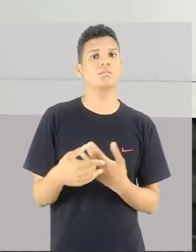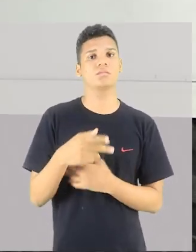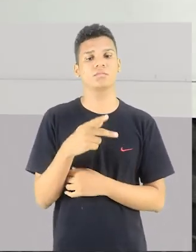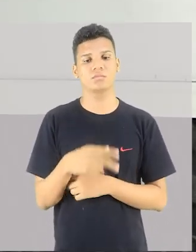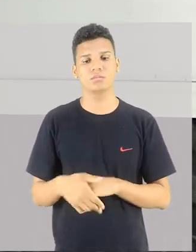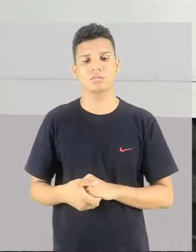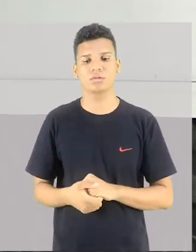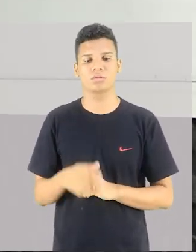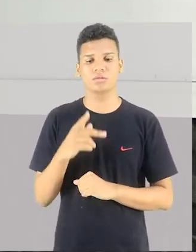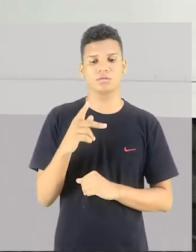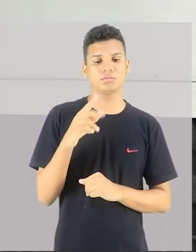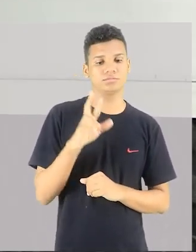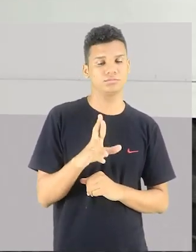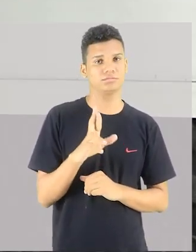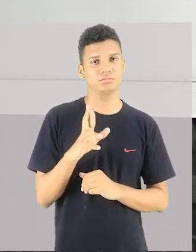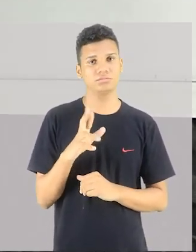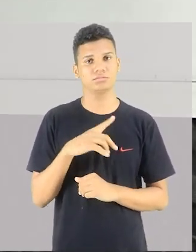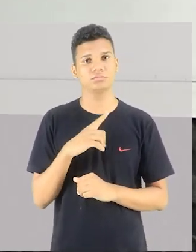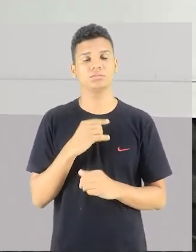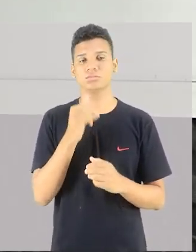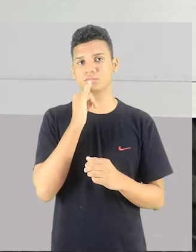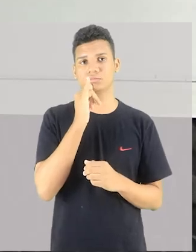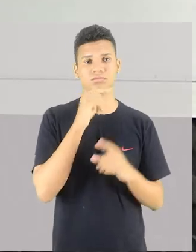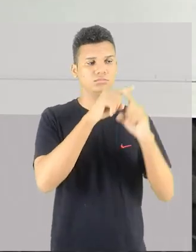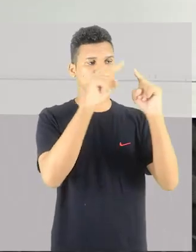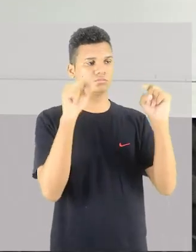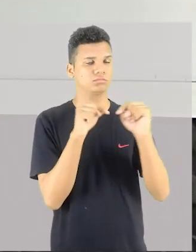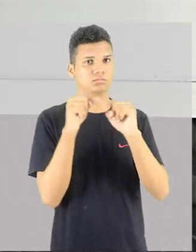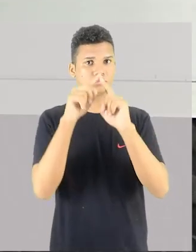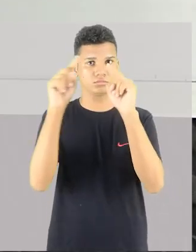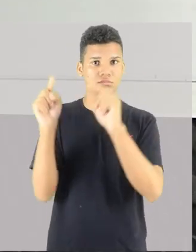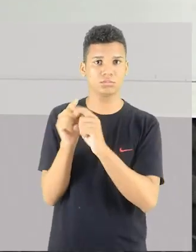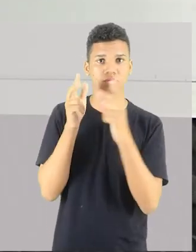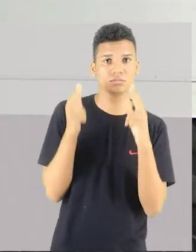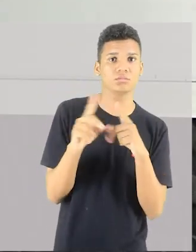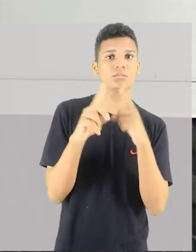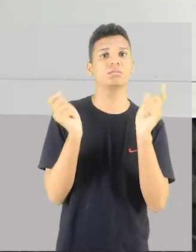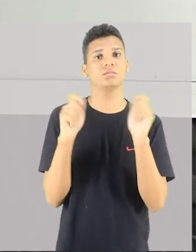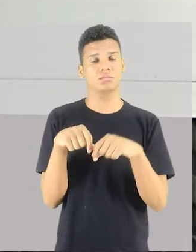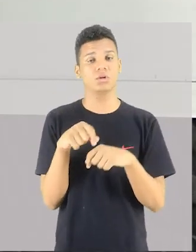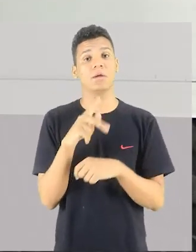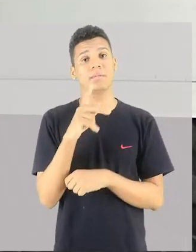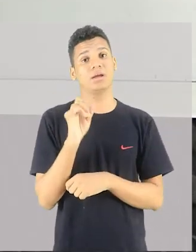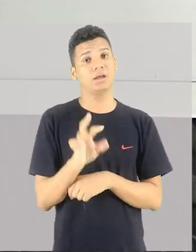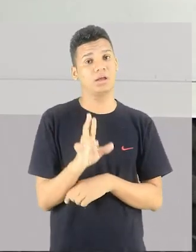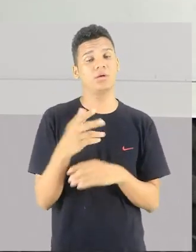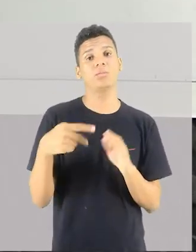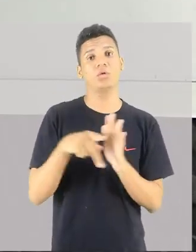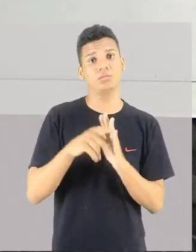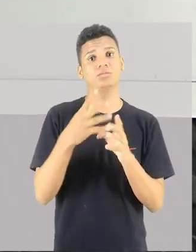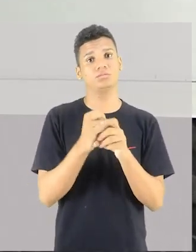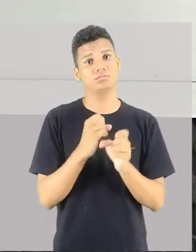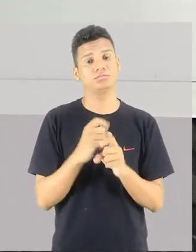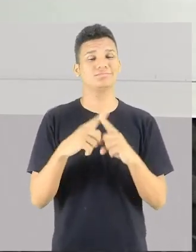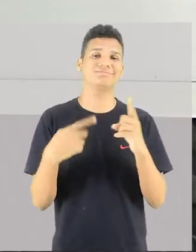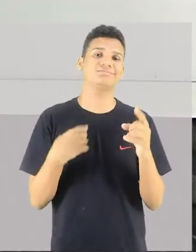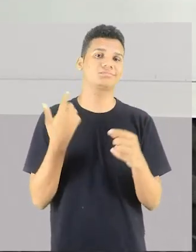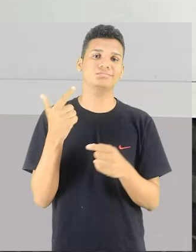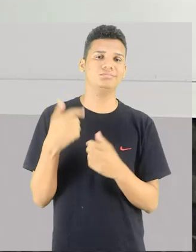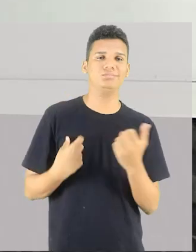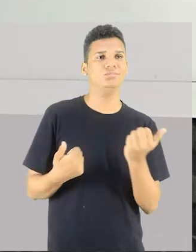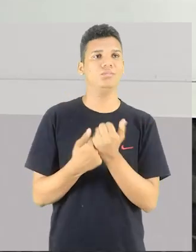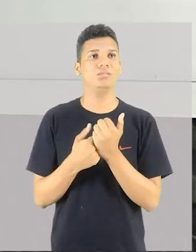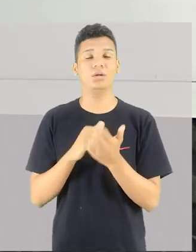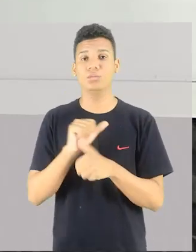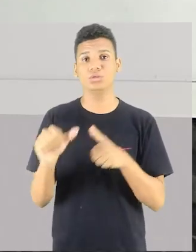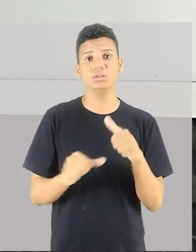quadrado se você tem dois círculos iguais você pode botar 2 p qu e não há necessidade de subs o pi Por